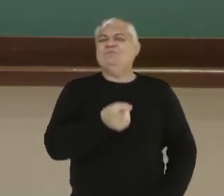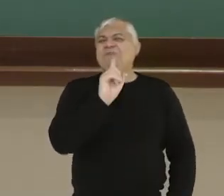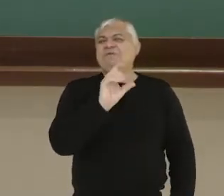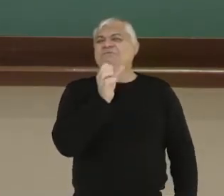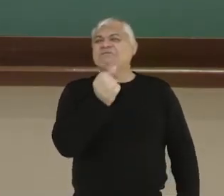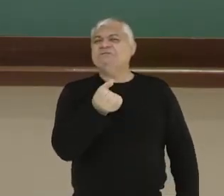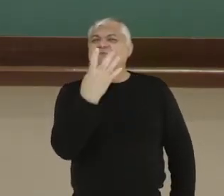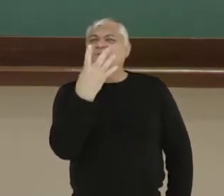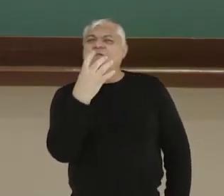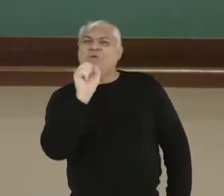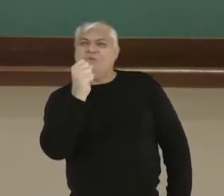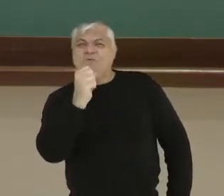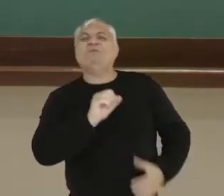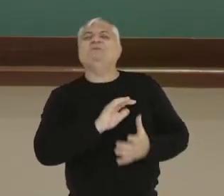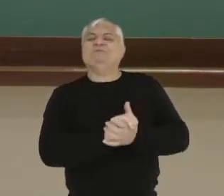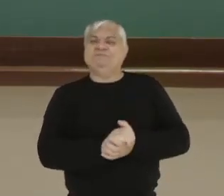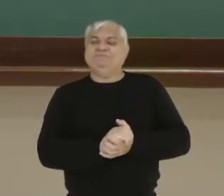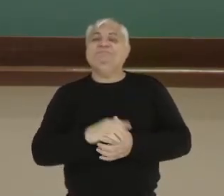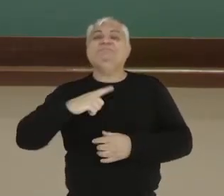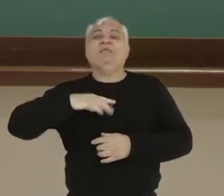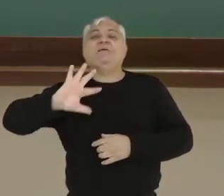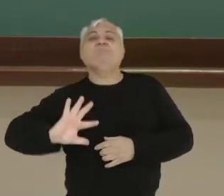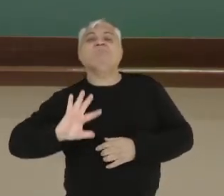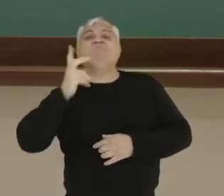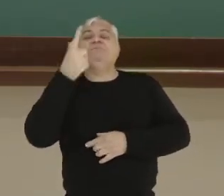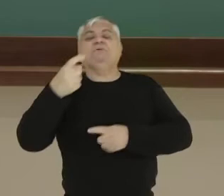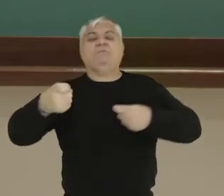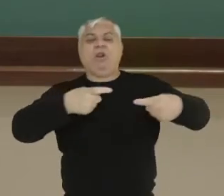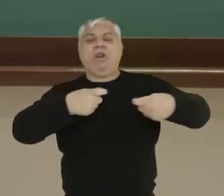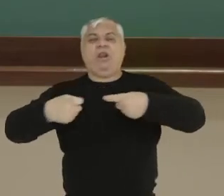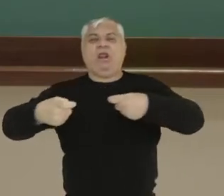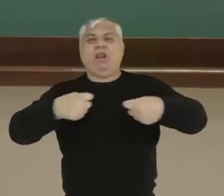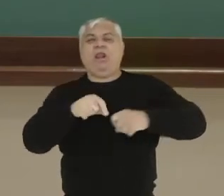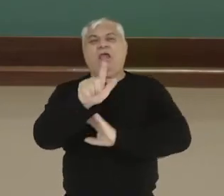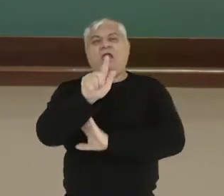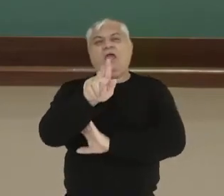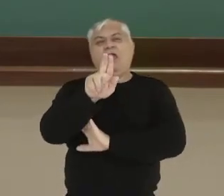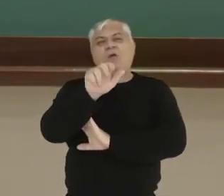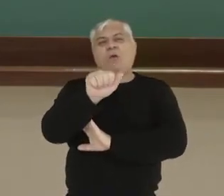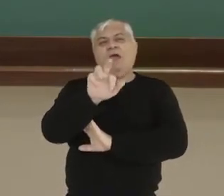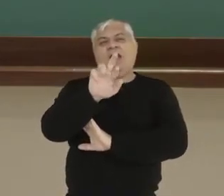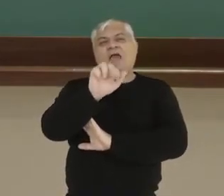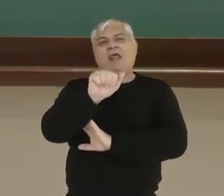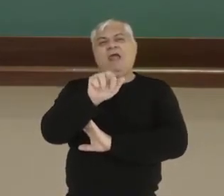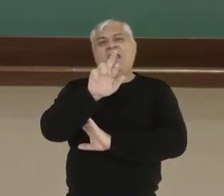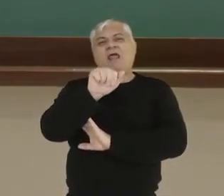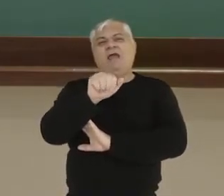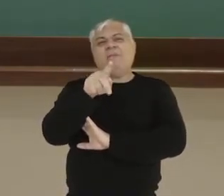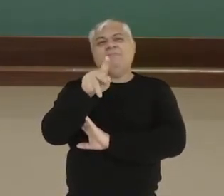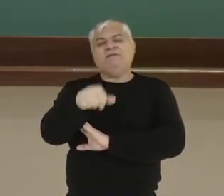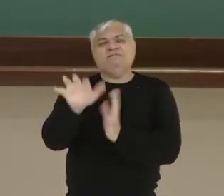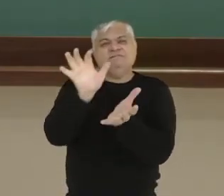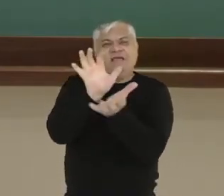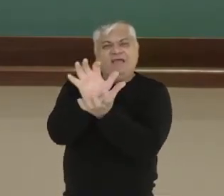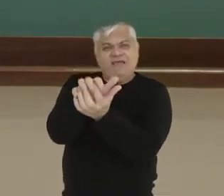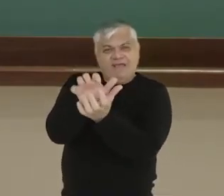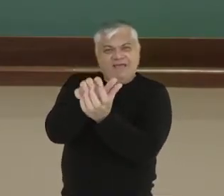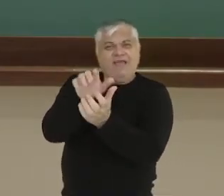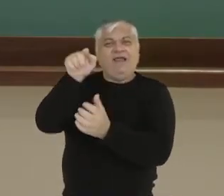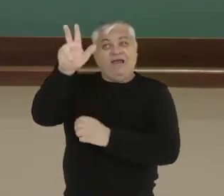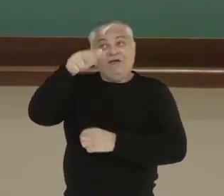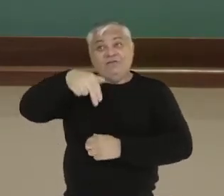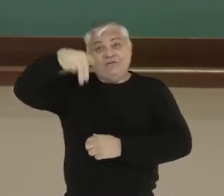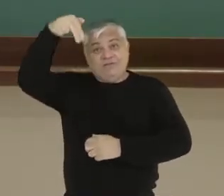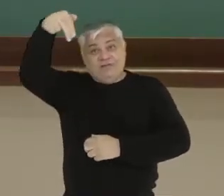1648, quando a gente tem a Batalha dos Guararapes, que ocorre no Nordeste brasileiro, responsável